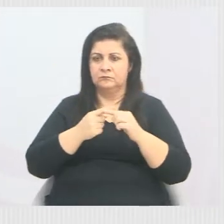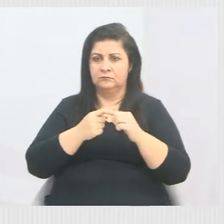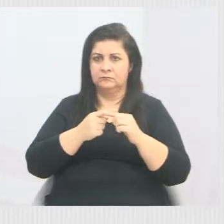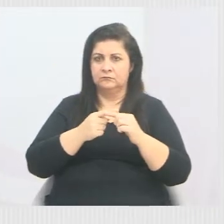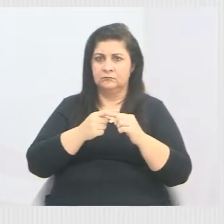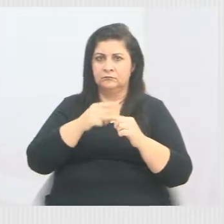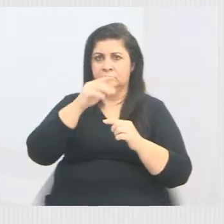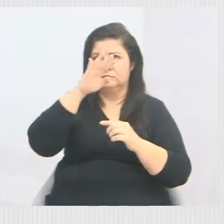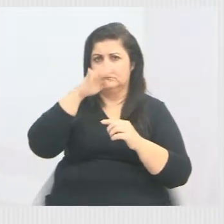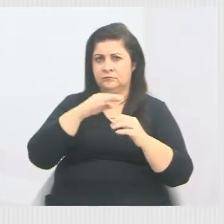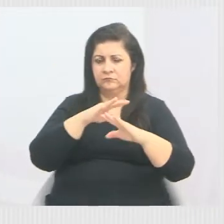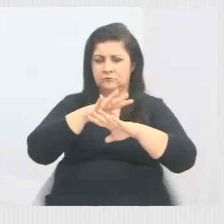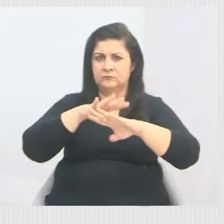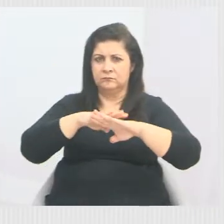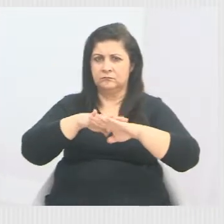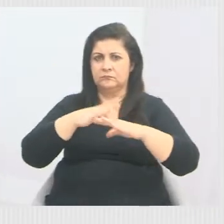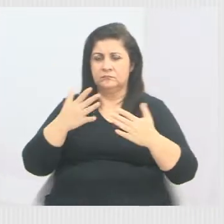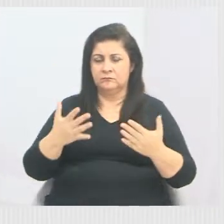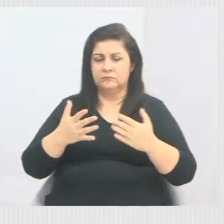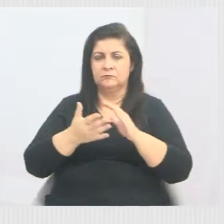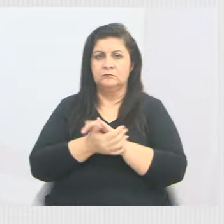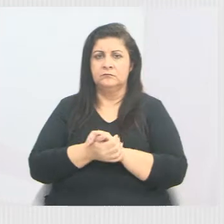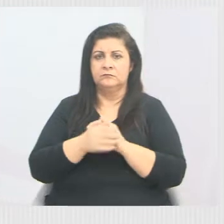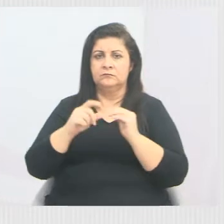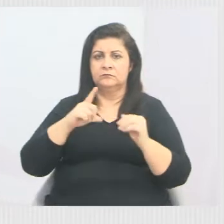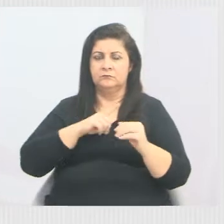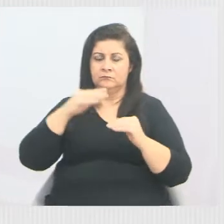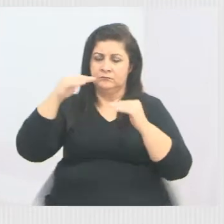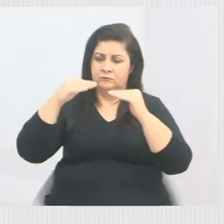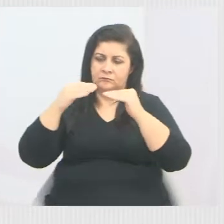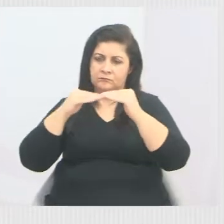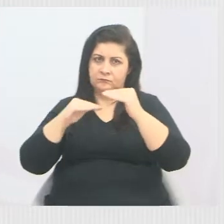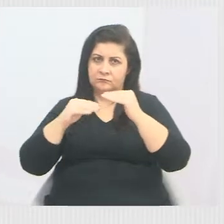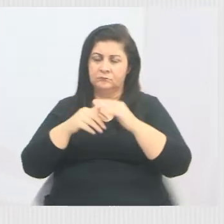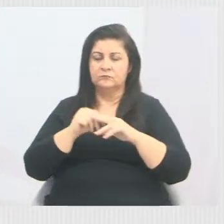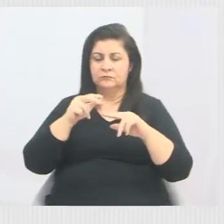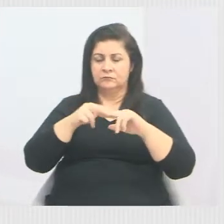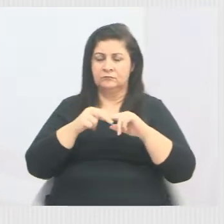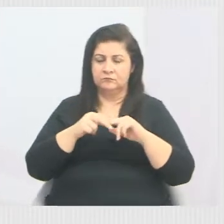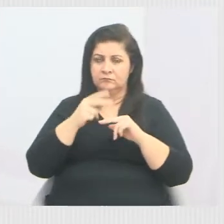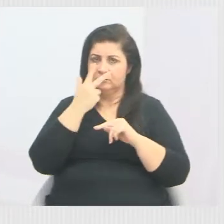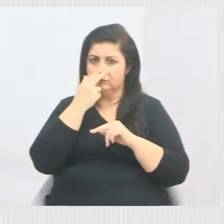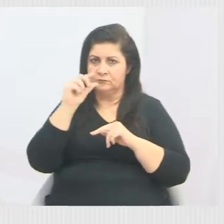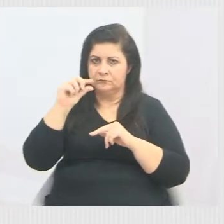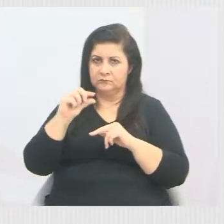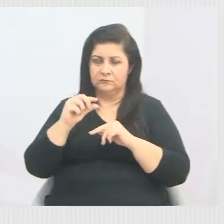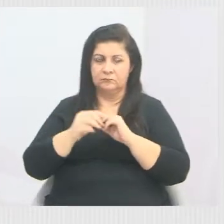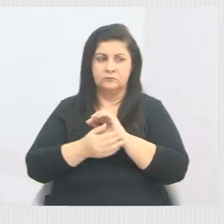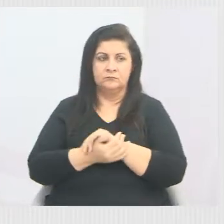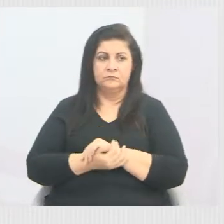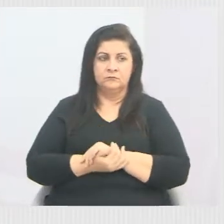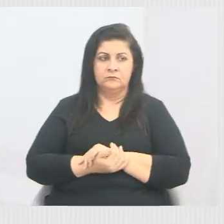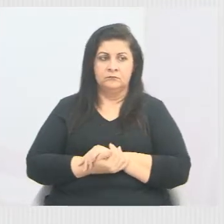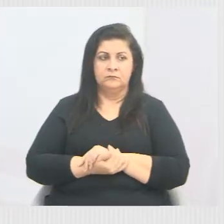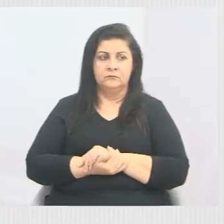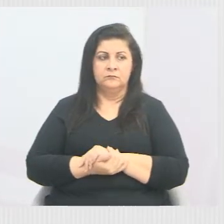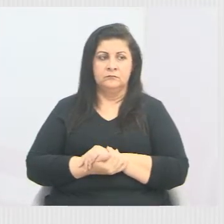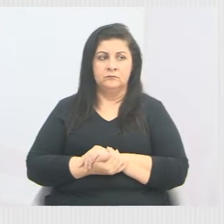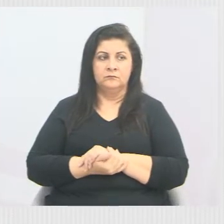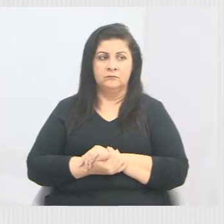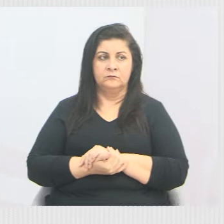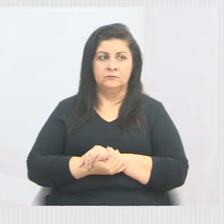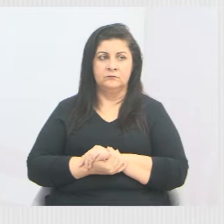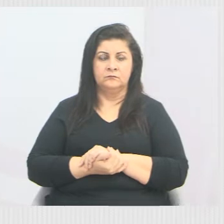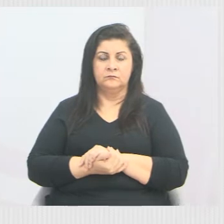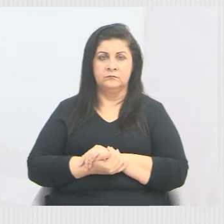feito sobre a receita e ela aumentou, você tem um achatamento do percentual, por isso que tem a diminuição, ok?